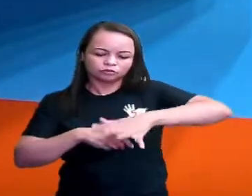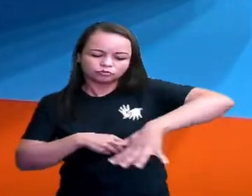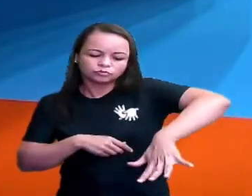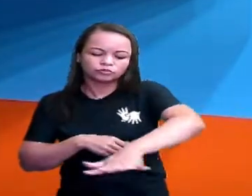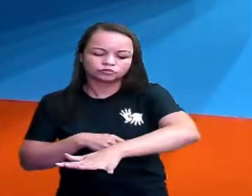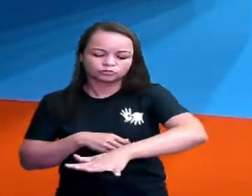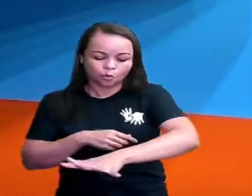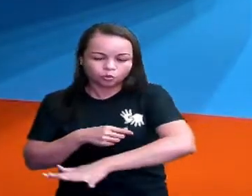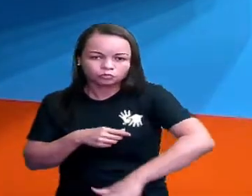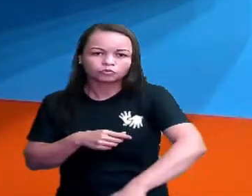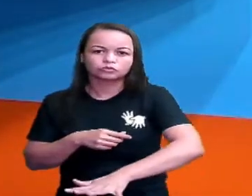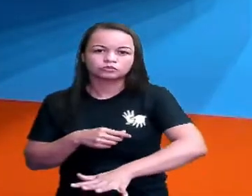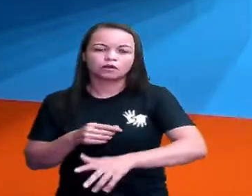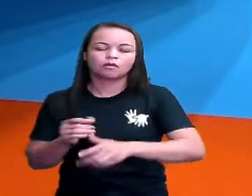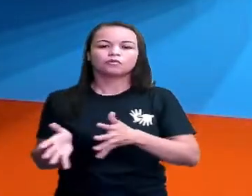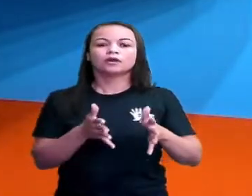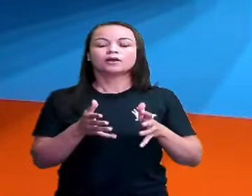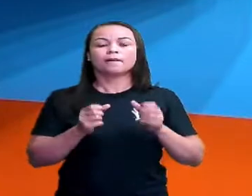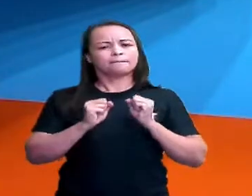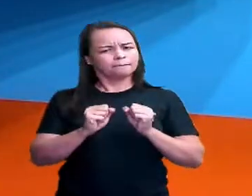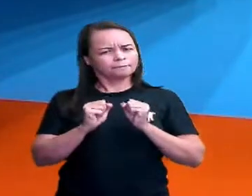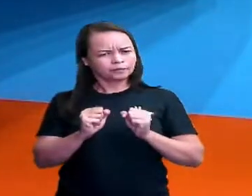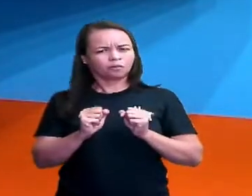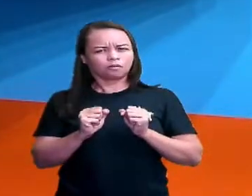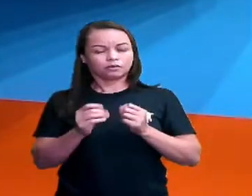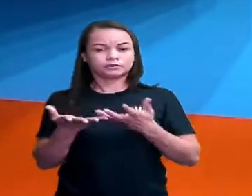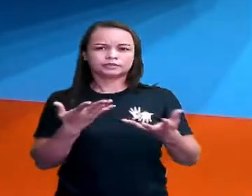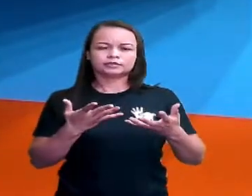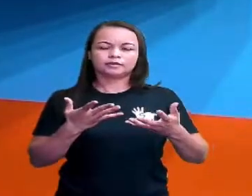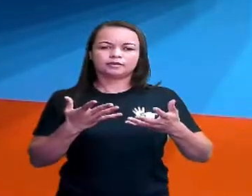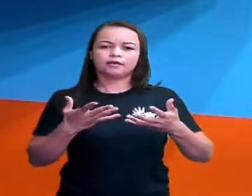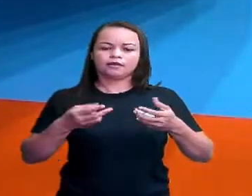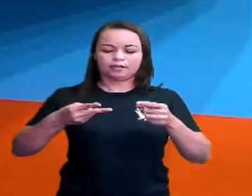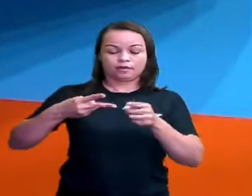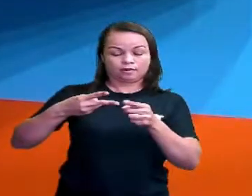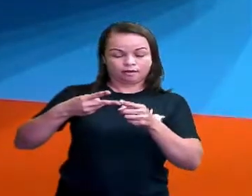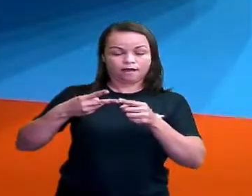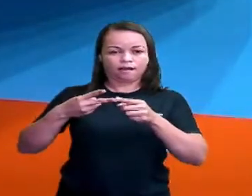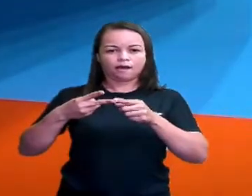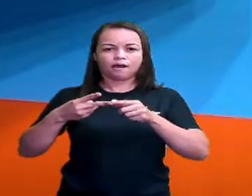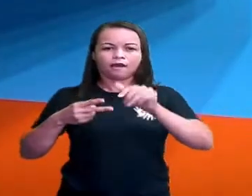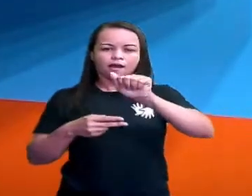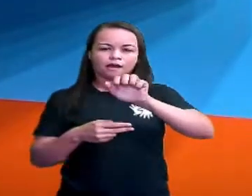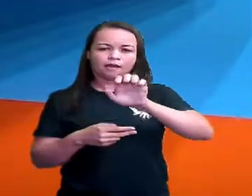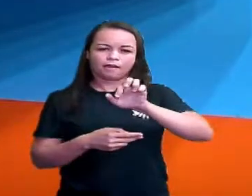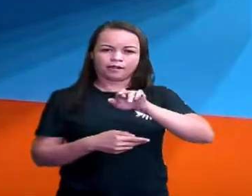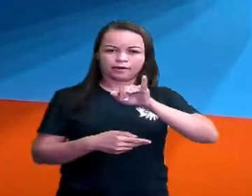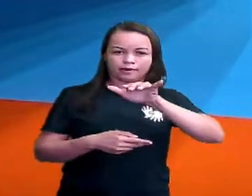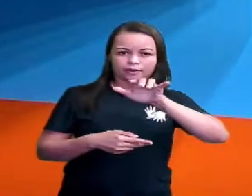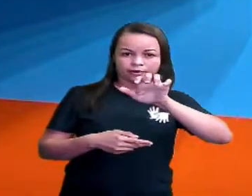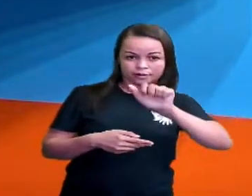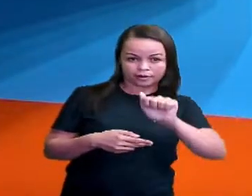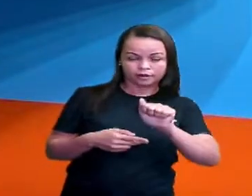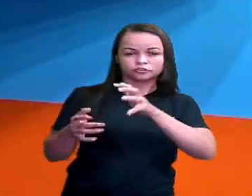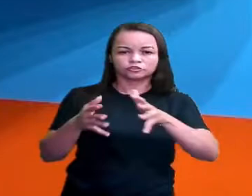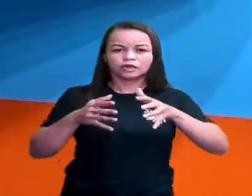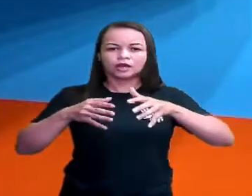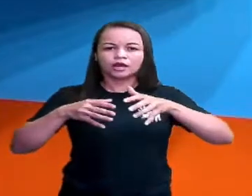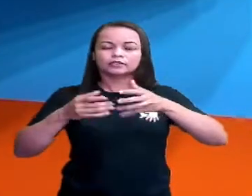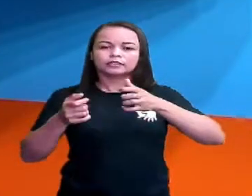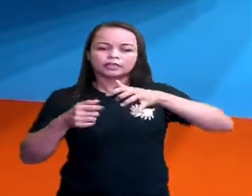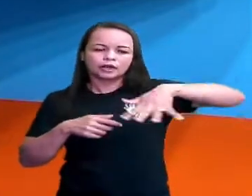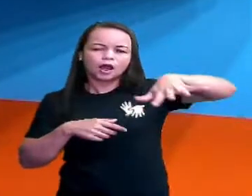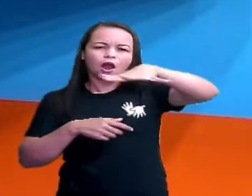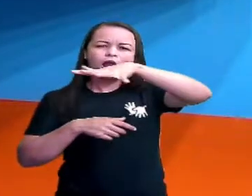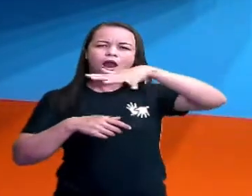localizar-se em um ambiente terrestre. Elas podem ser aéreas, porque elas localizam-se, certo? E a gente vai ver ao longo